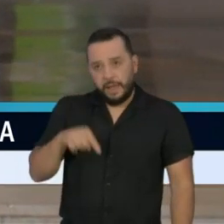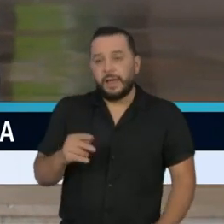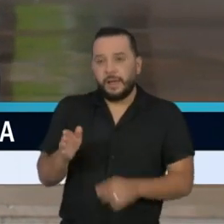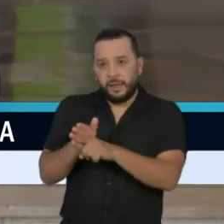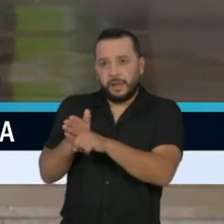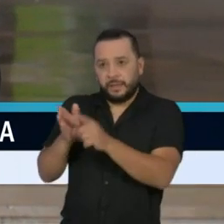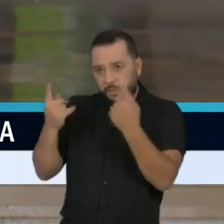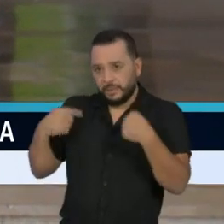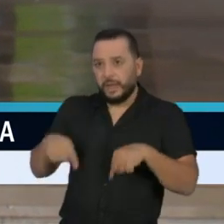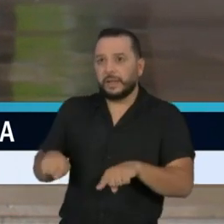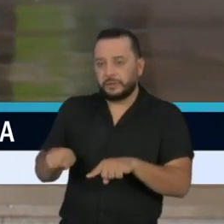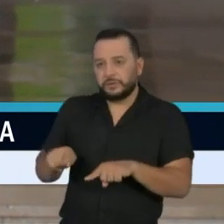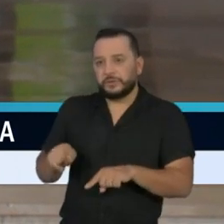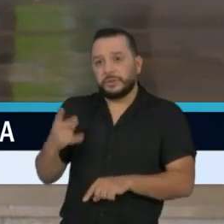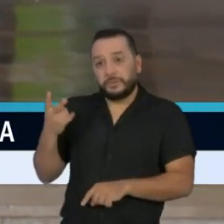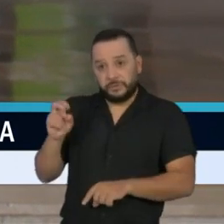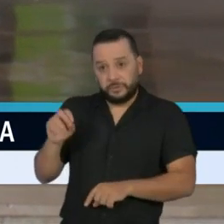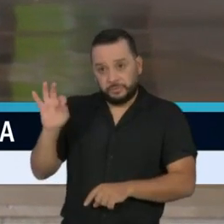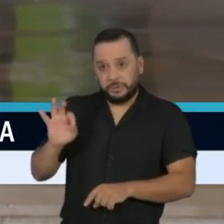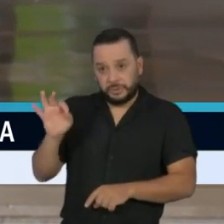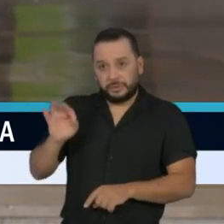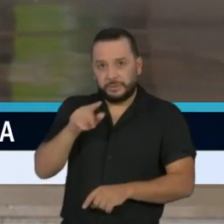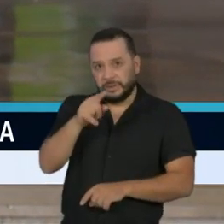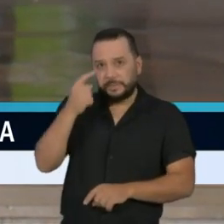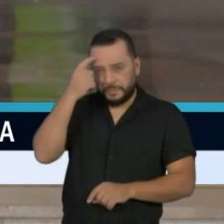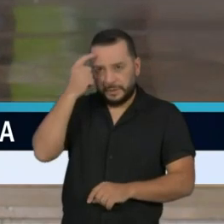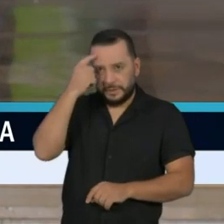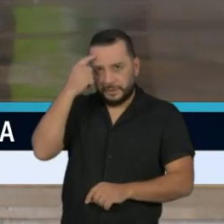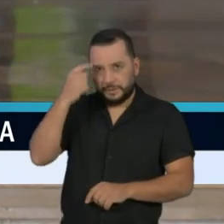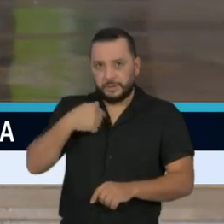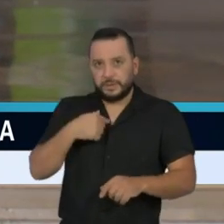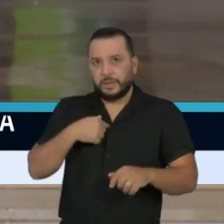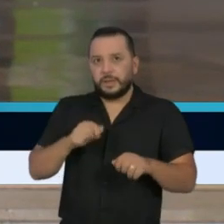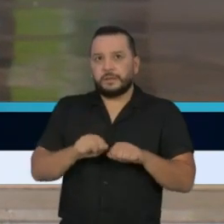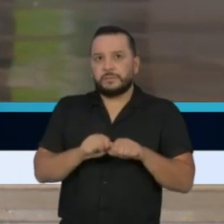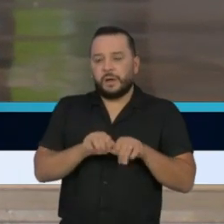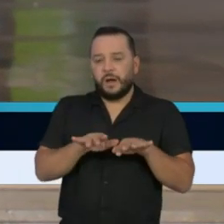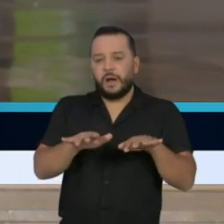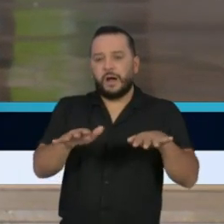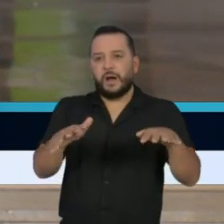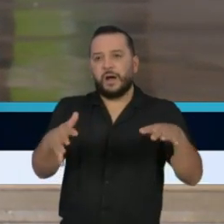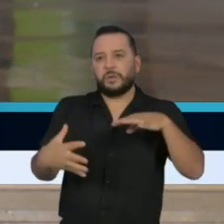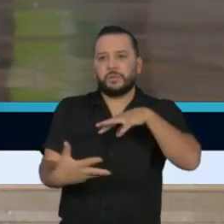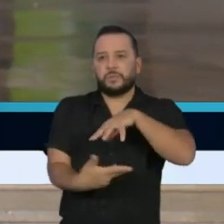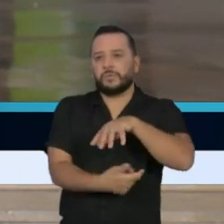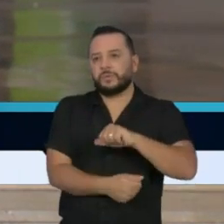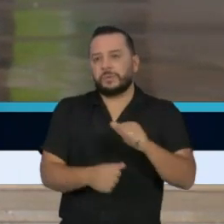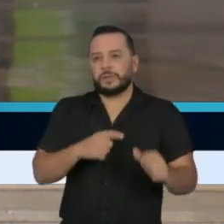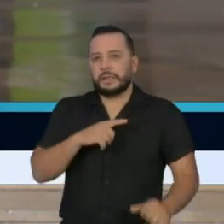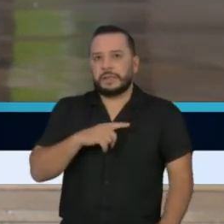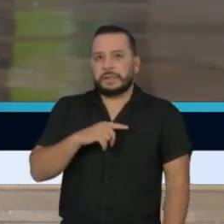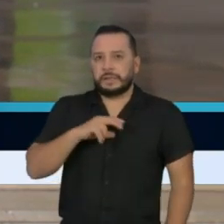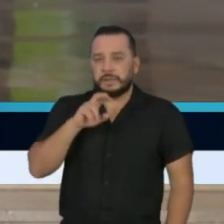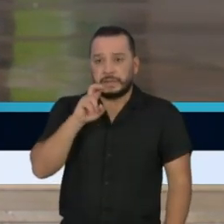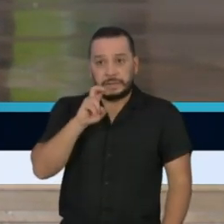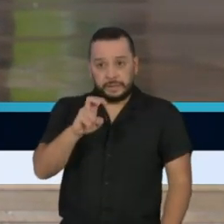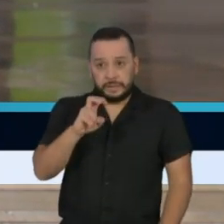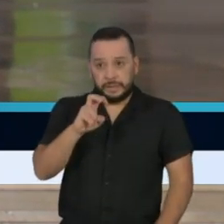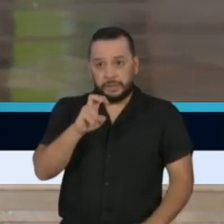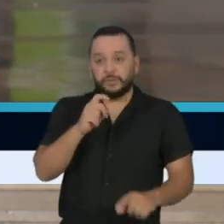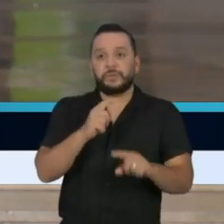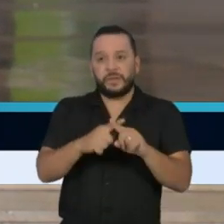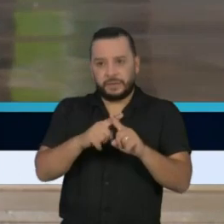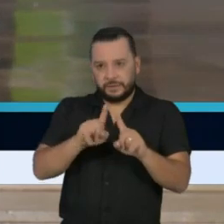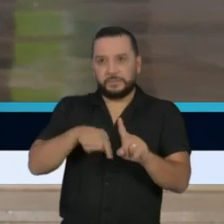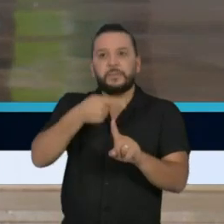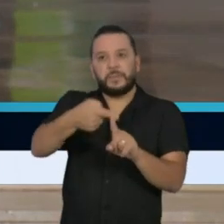aqui. Então, se você for pensar numa epidemia do ponto de vista global, são 5 vezes, dentro desta